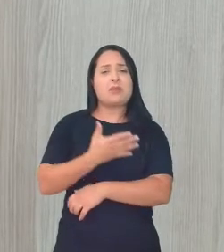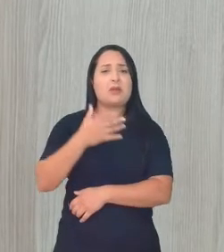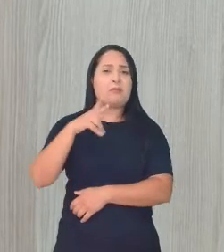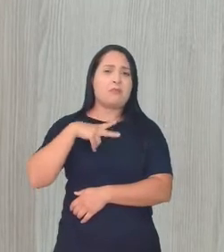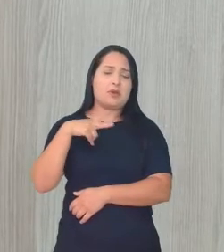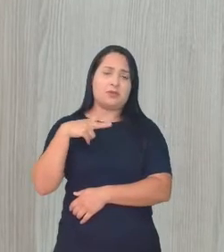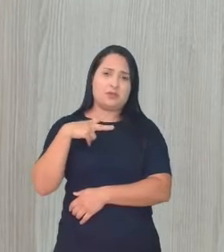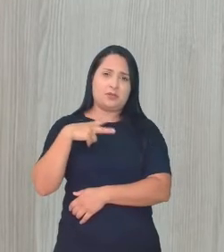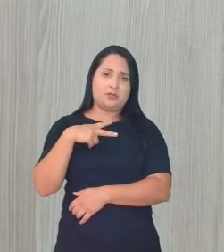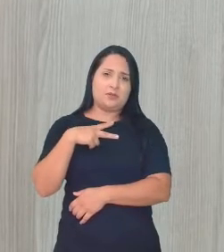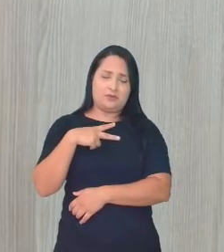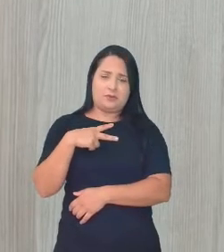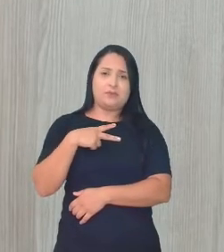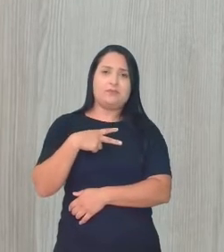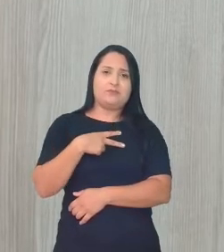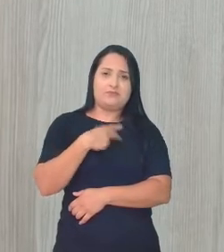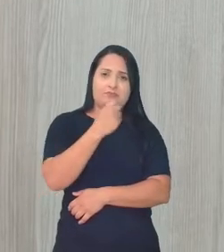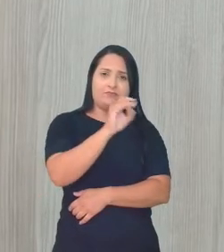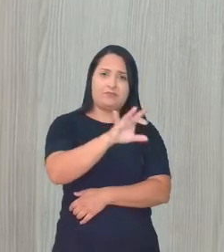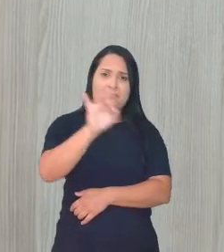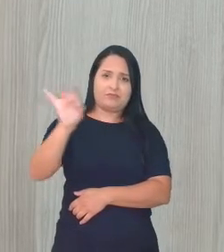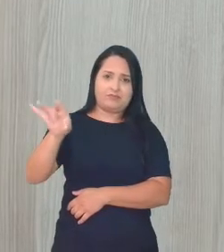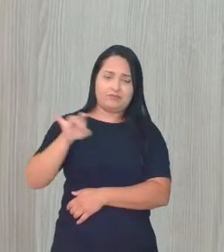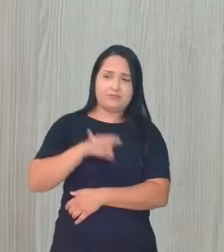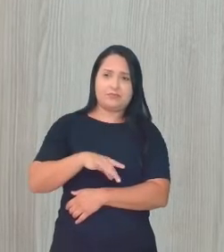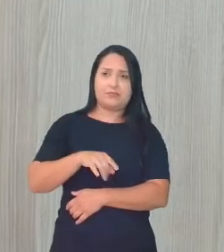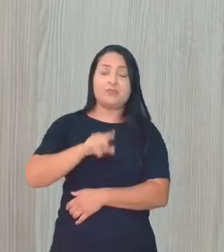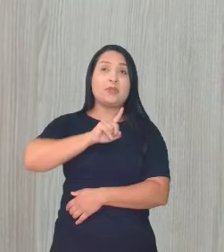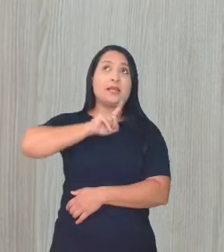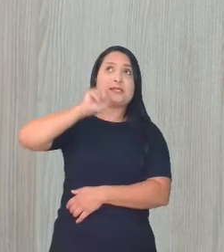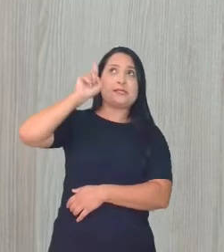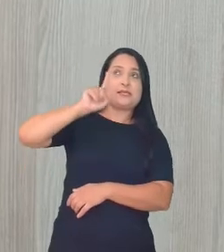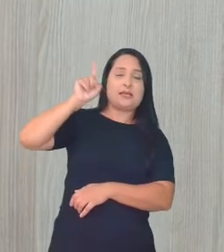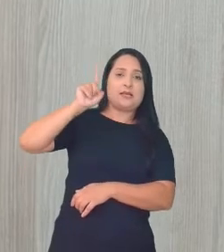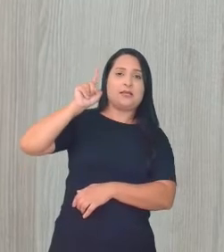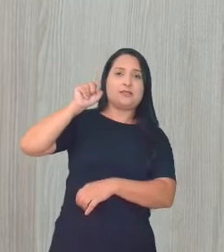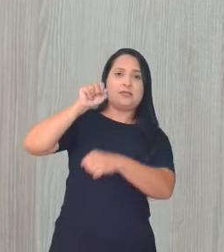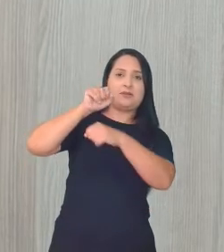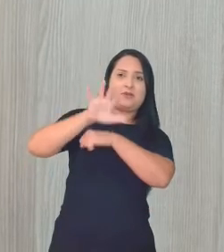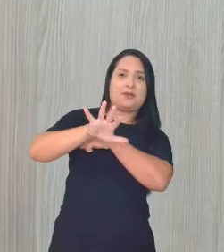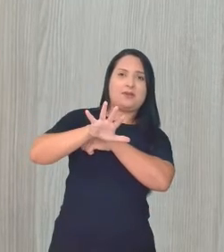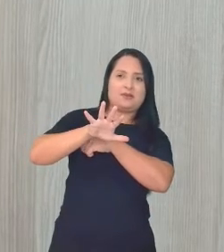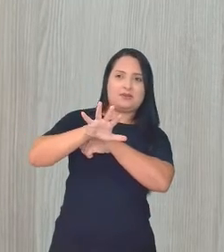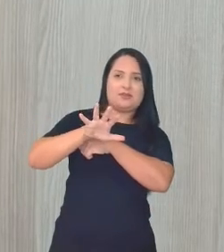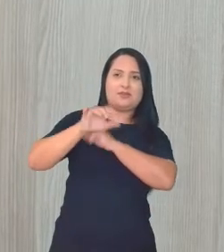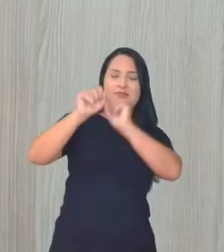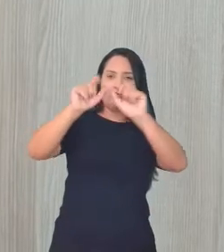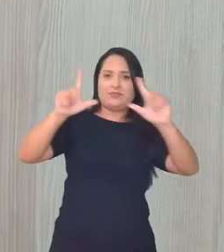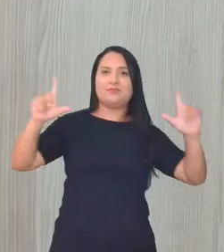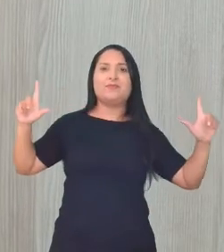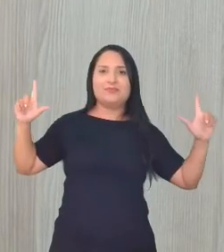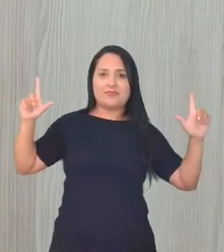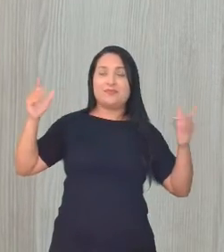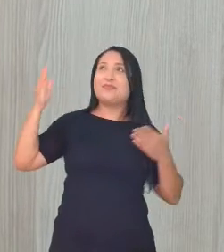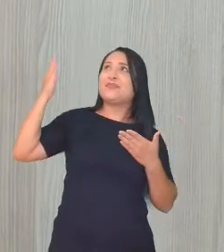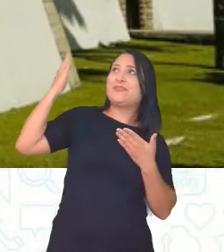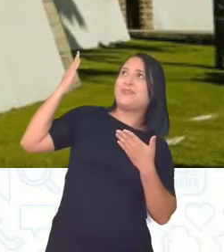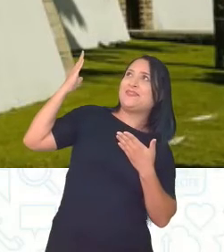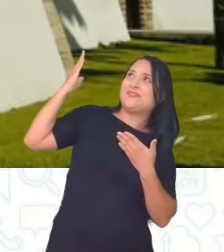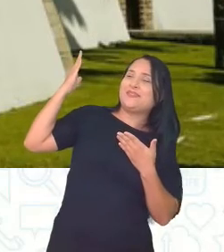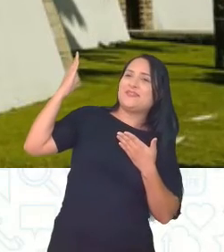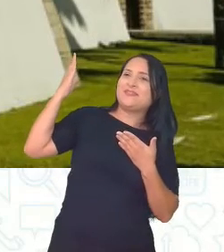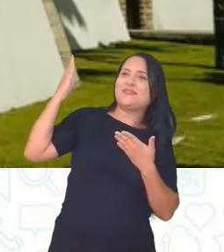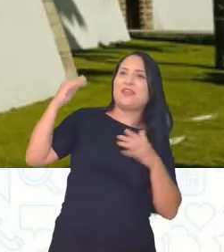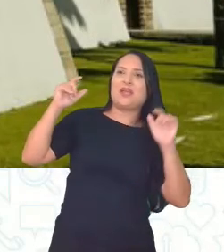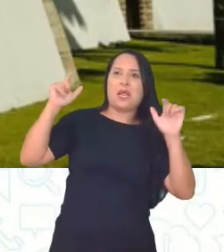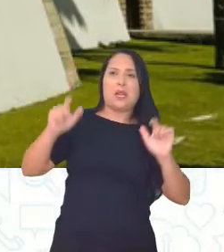de afetividade e afeição para cada um. Já nessa imagem, professora, ó, joga na tela, Juninho. Olha a imagem na tela, Juninho. Olha que lugar,